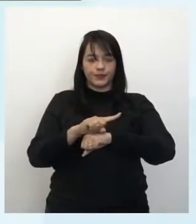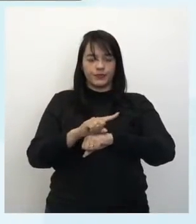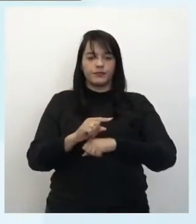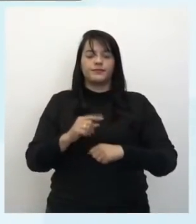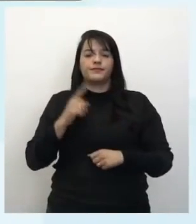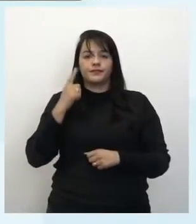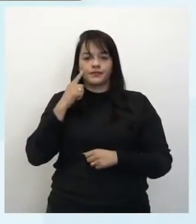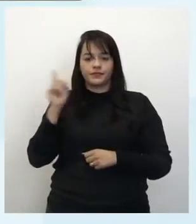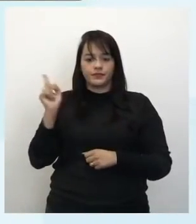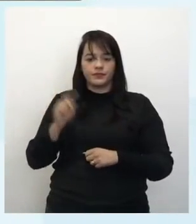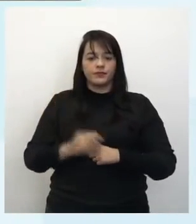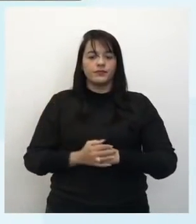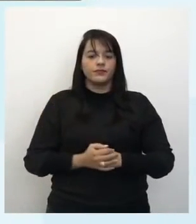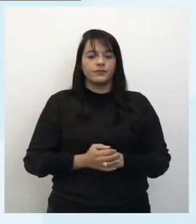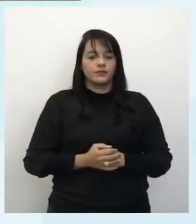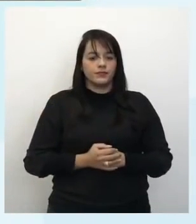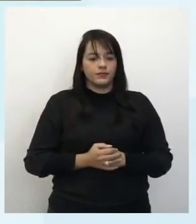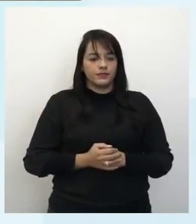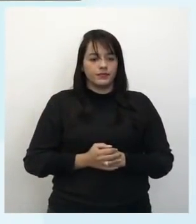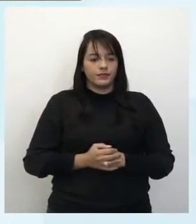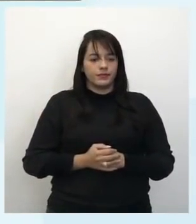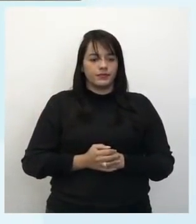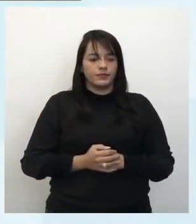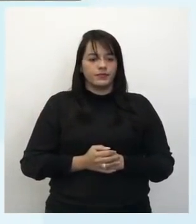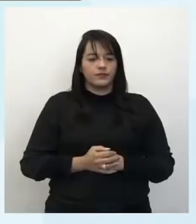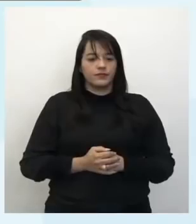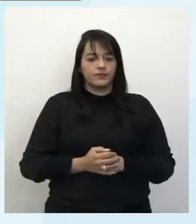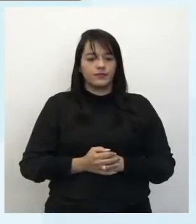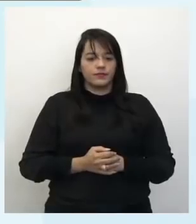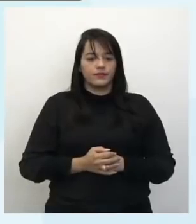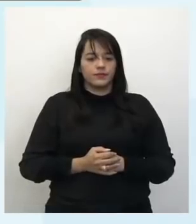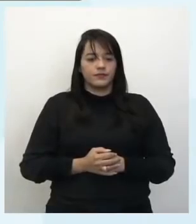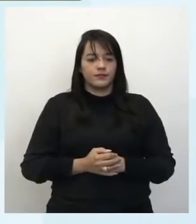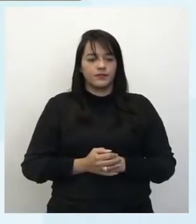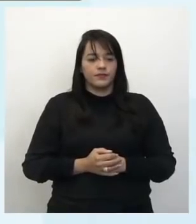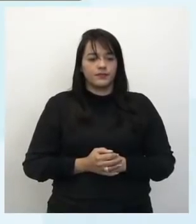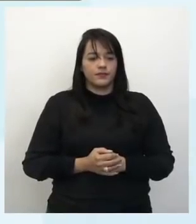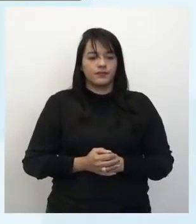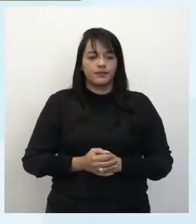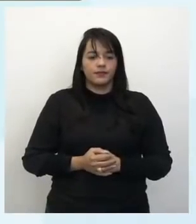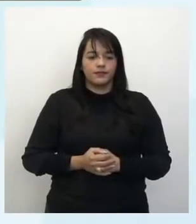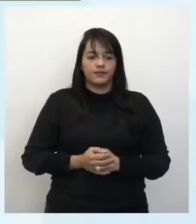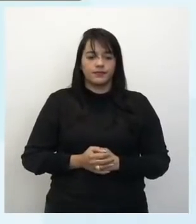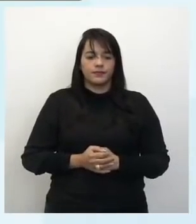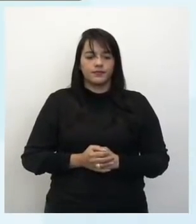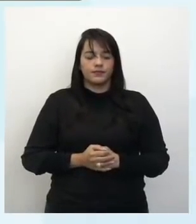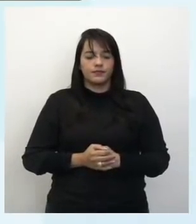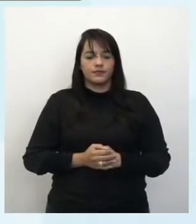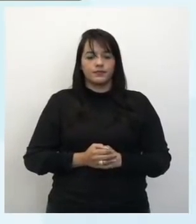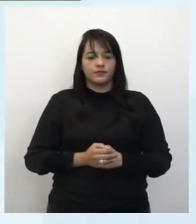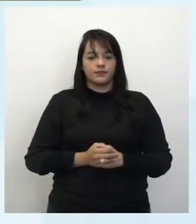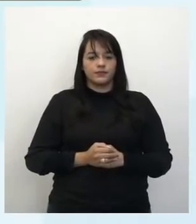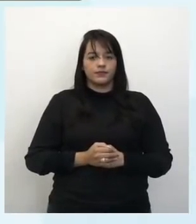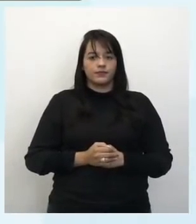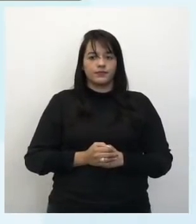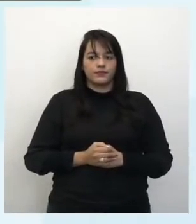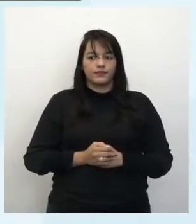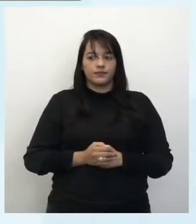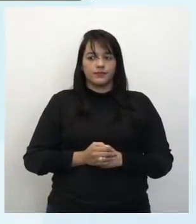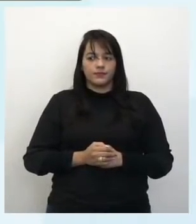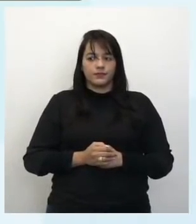João? Love it. Love it. Então, the cardinal directions or cardinal points